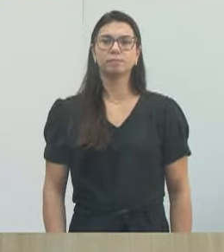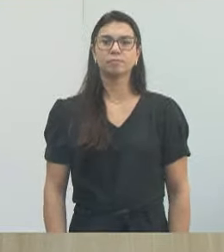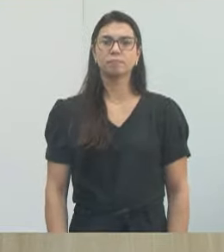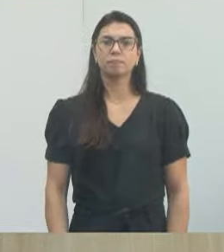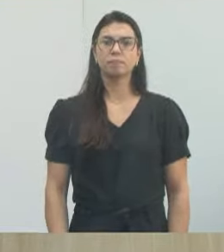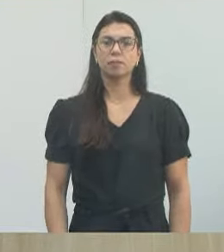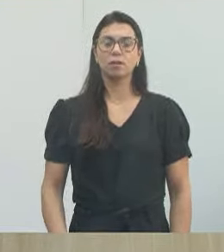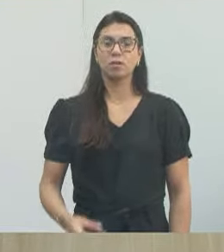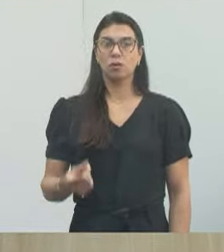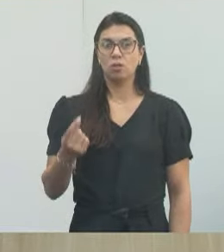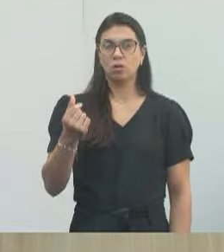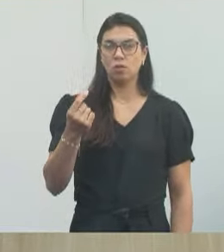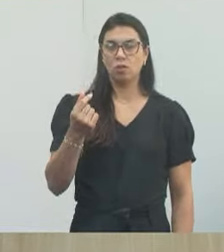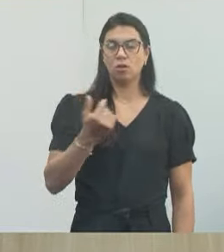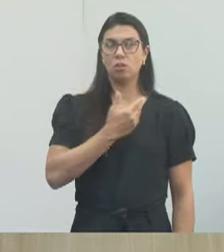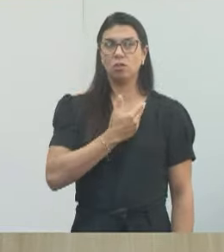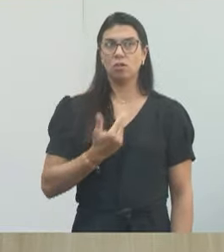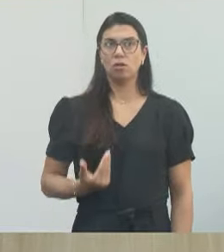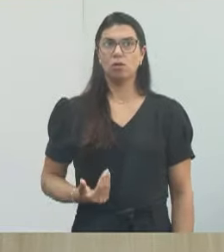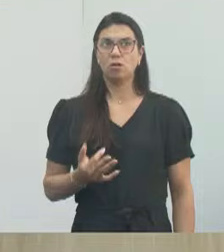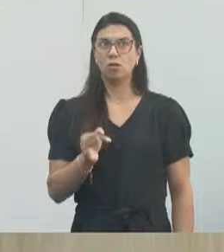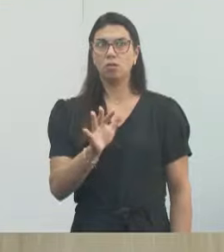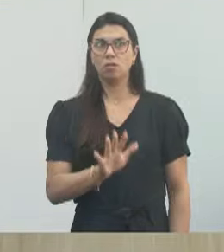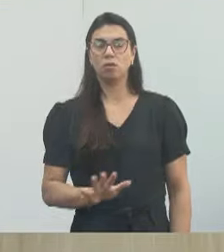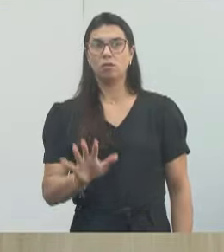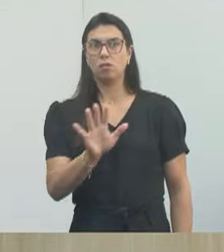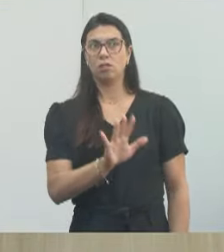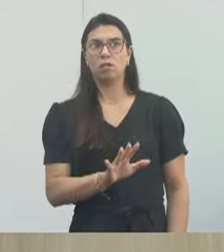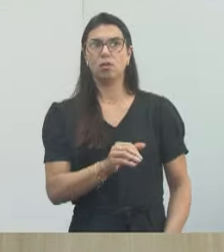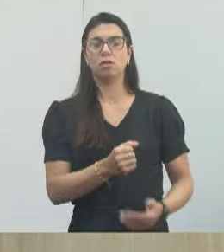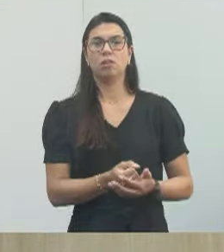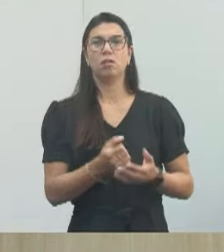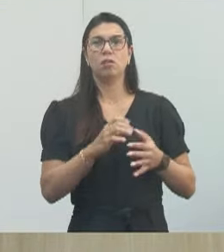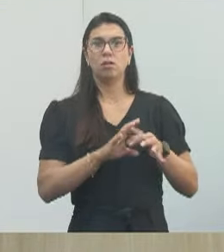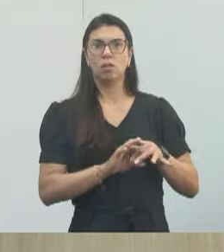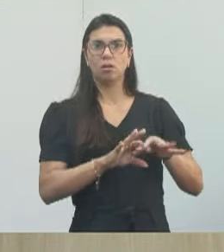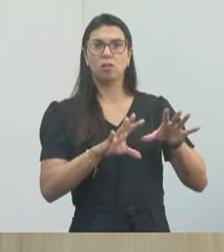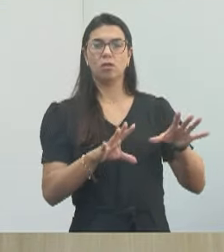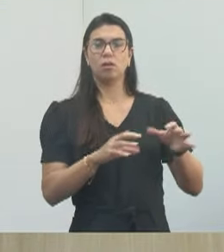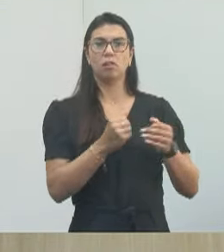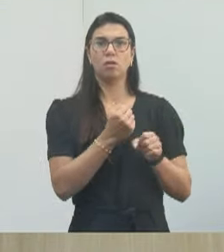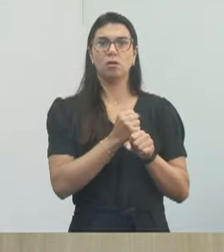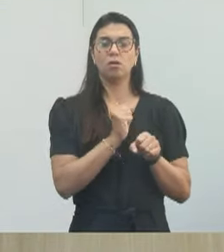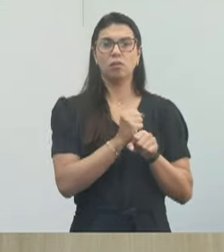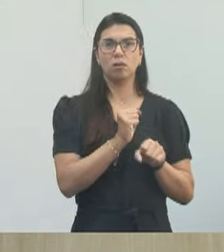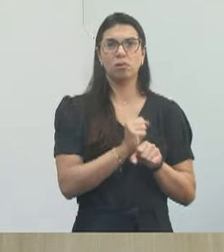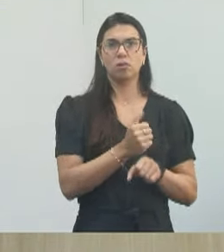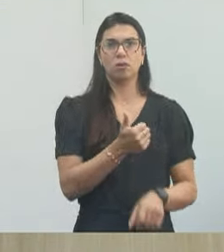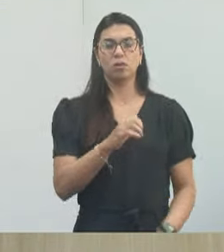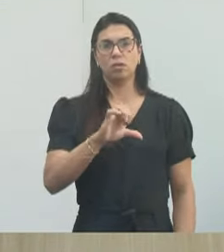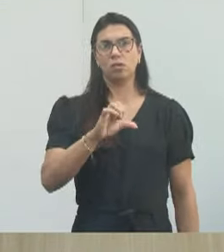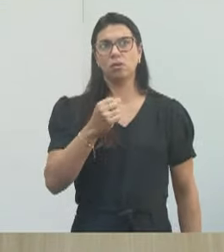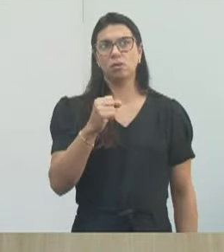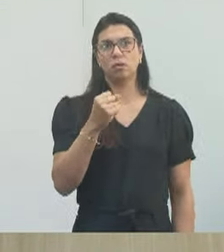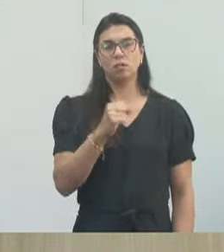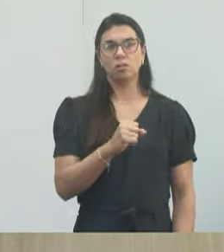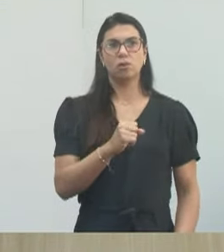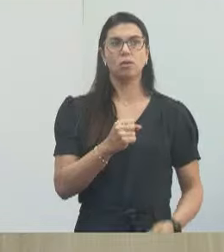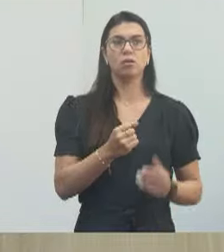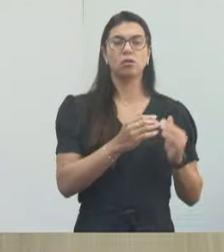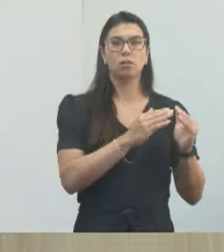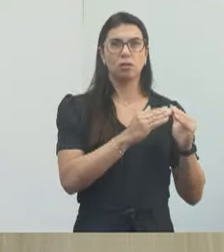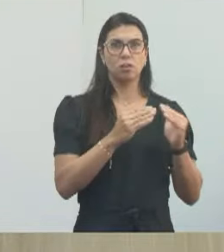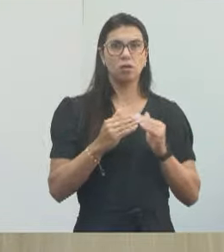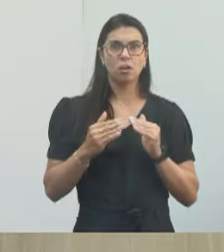a verba destinada pelo Governo Federal para a construção da 198 moradias do programa minha casa e